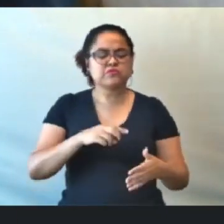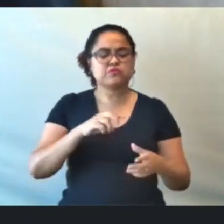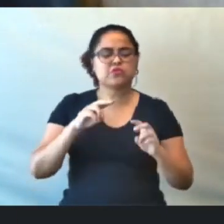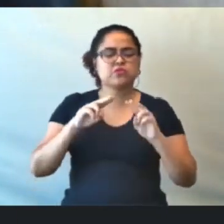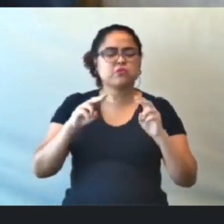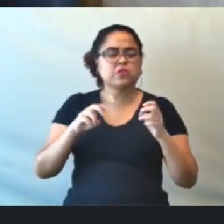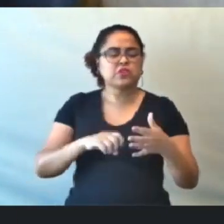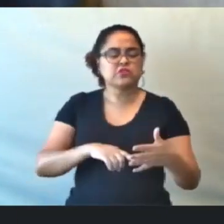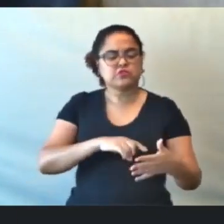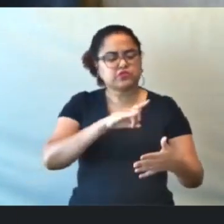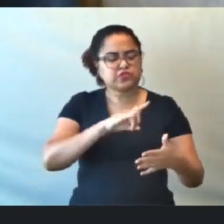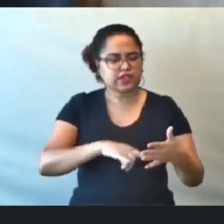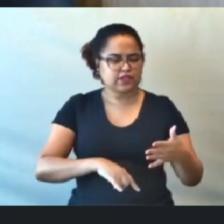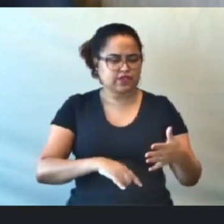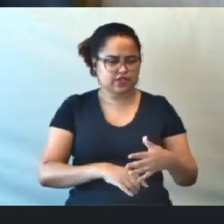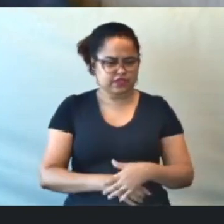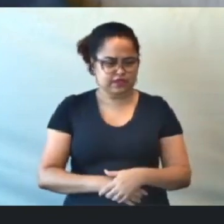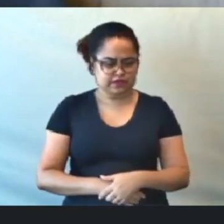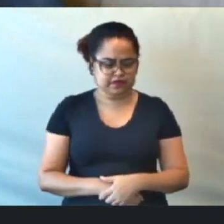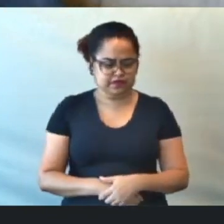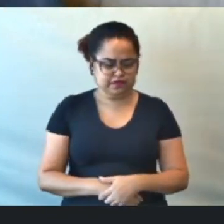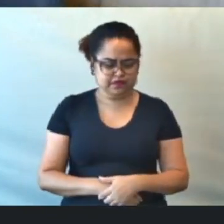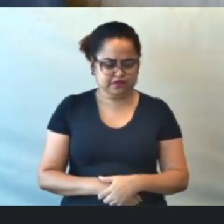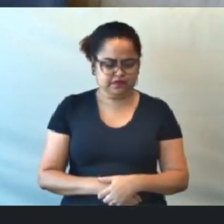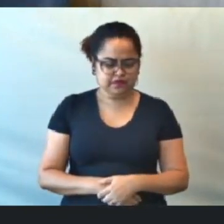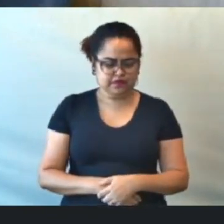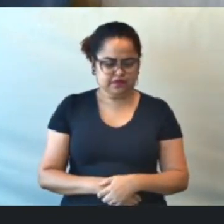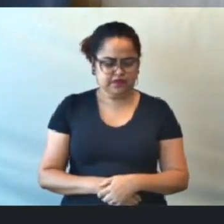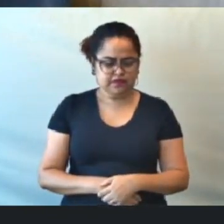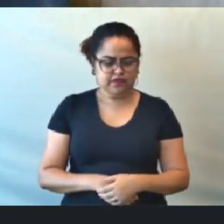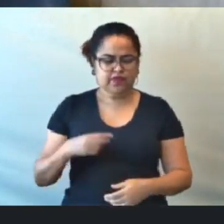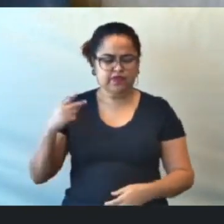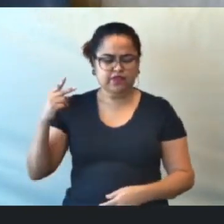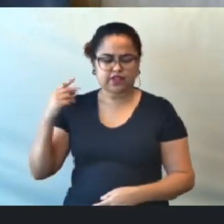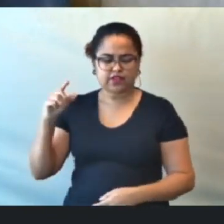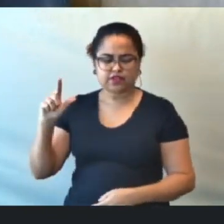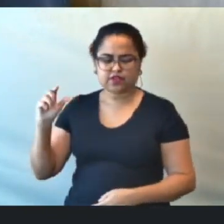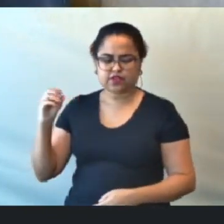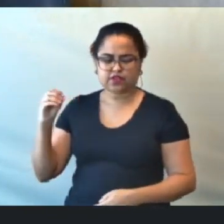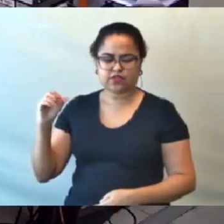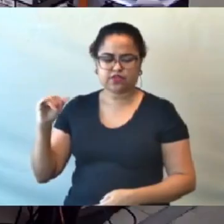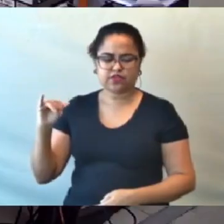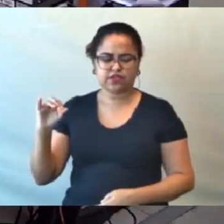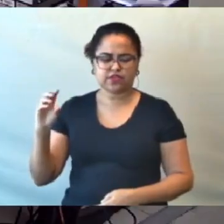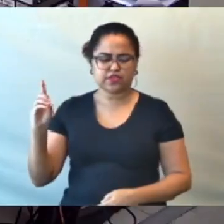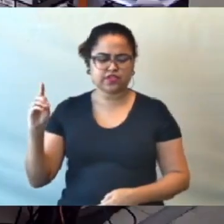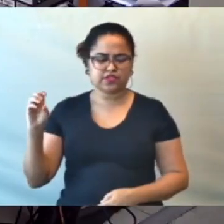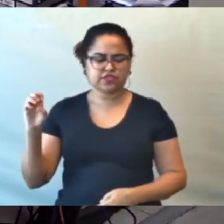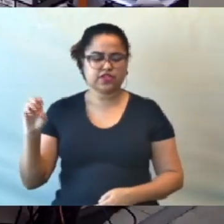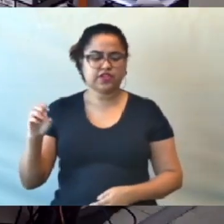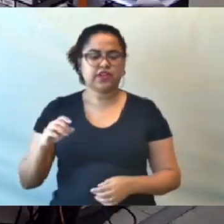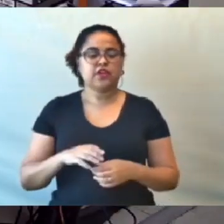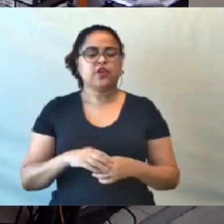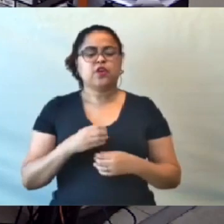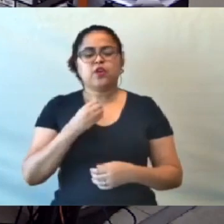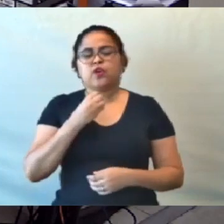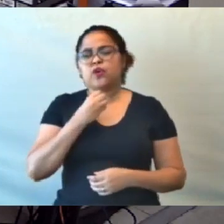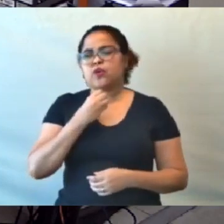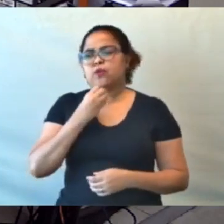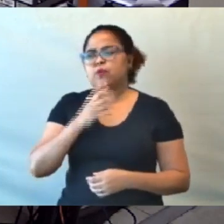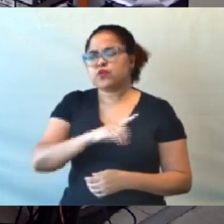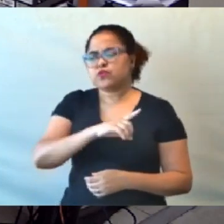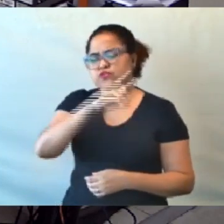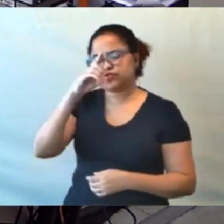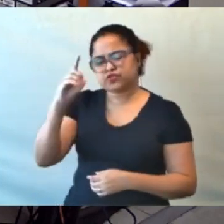Perfeito. Vereadora Luíde. Bom dia, professor Benjamin, professor Nilo. Eu gostaria de fazer